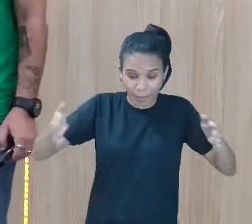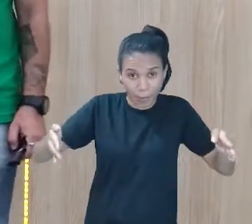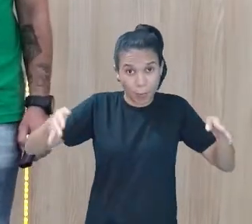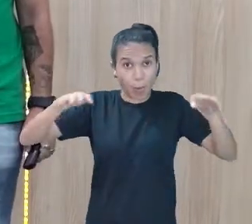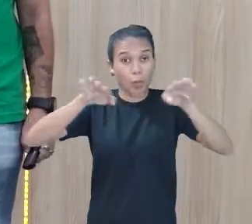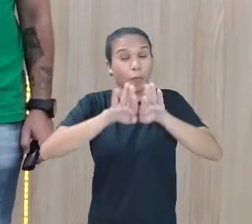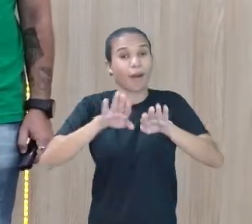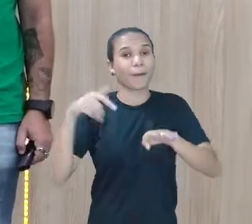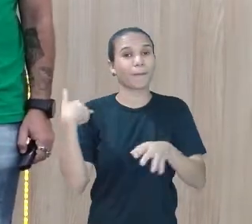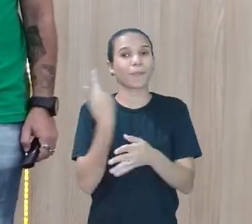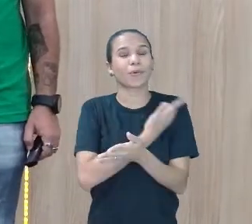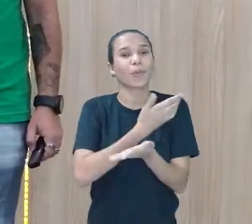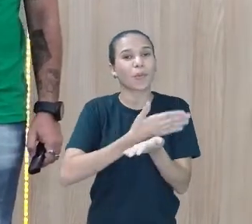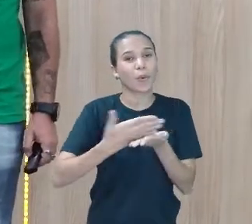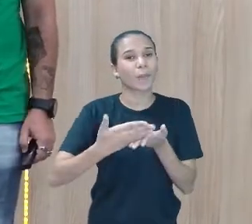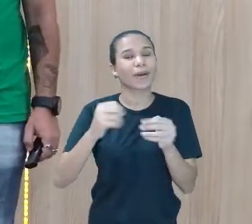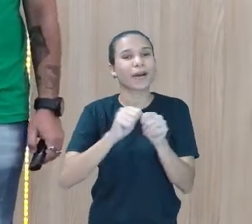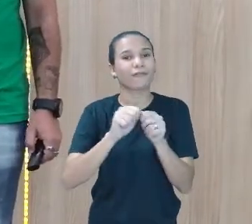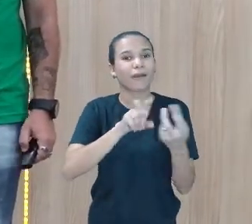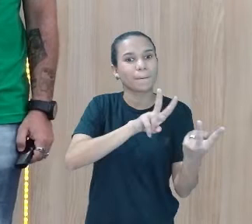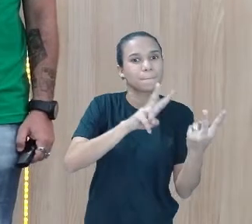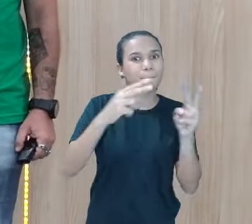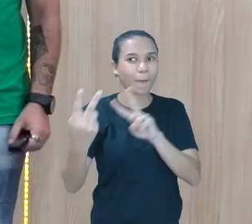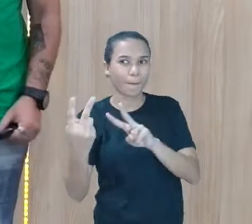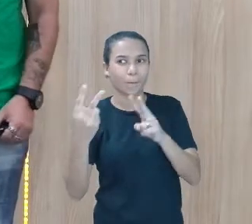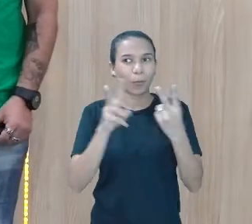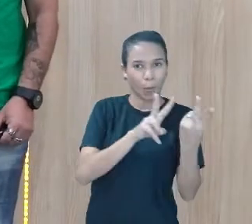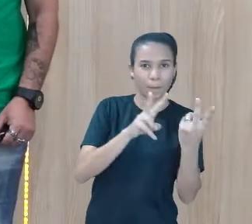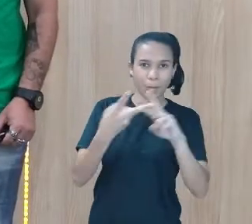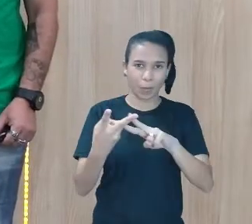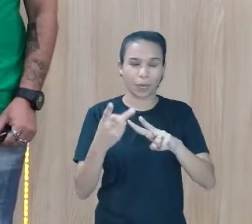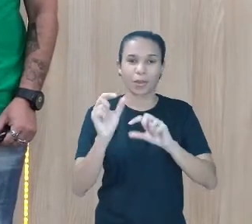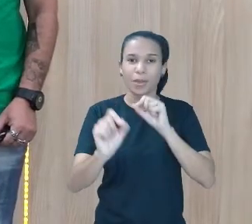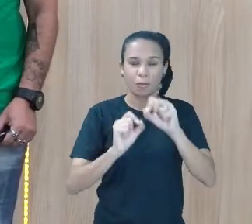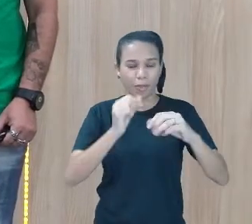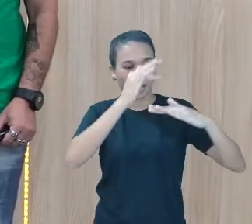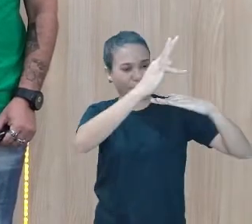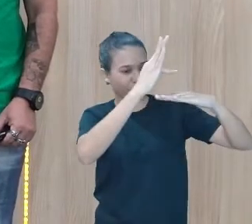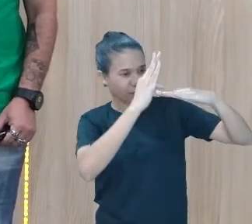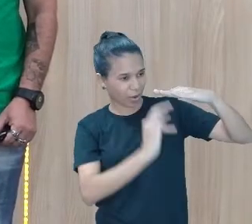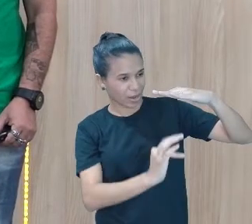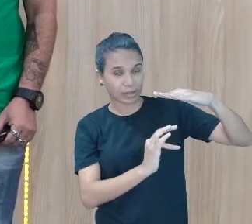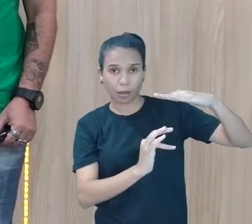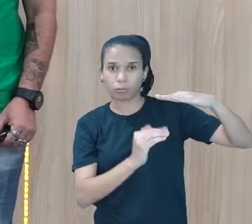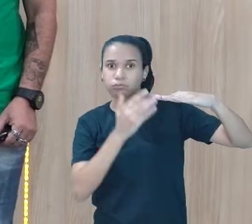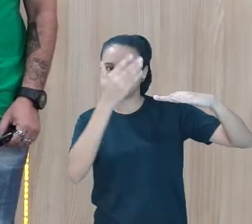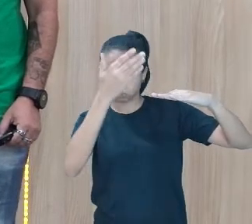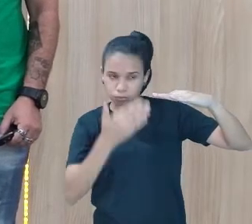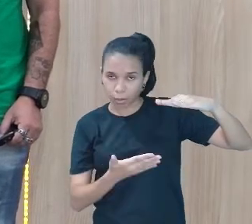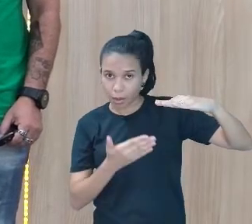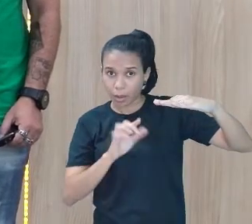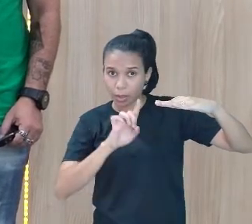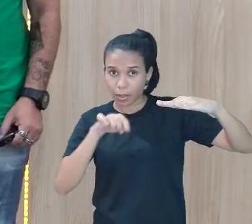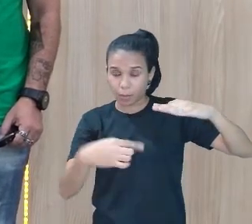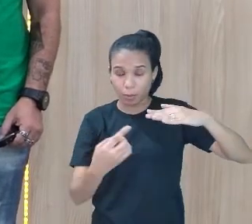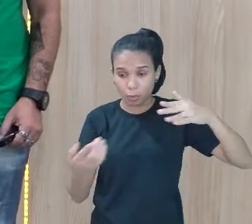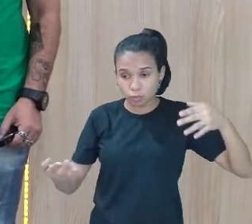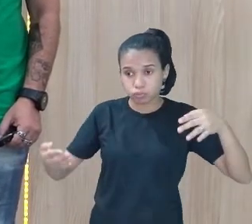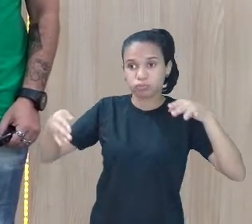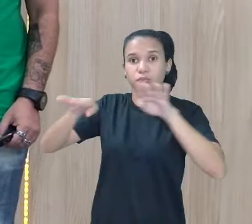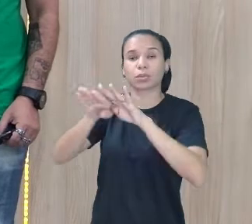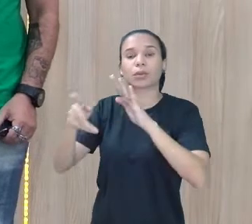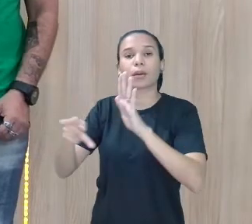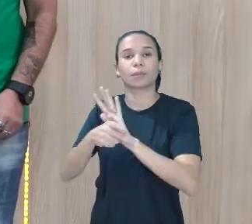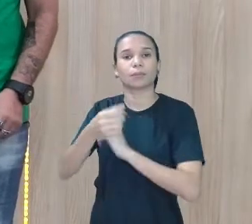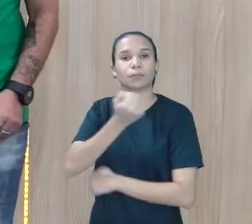aqui para a gente começar a fazer esse exercício, que é pegar a fração na sua forma decimal e igualar